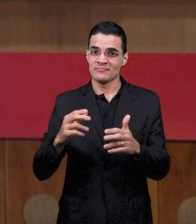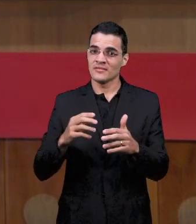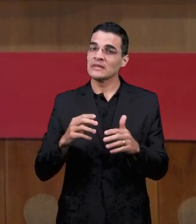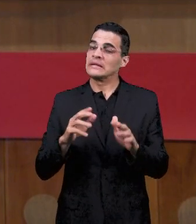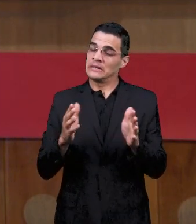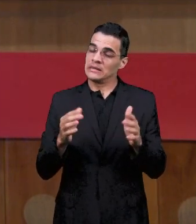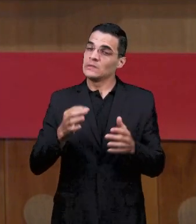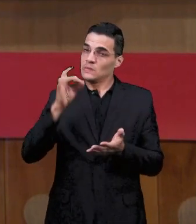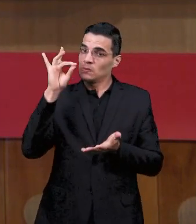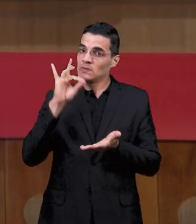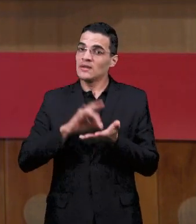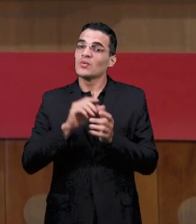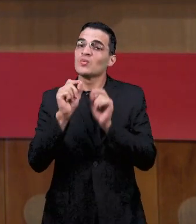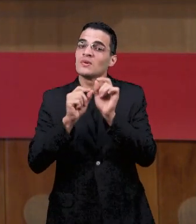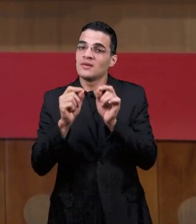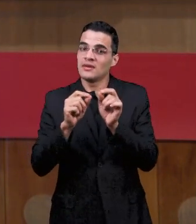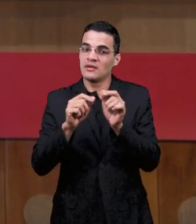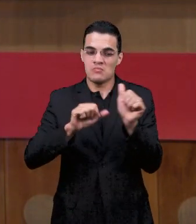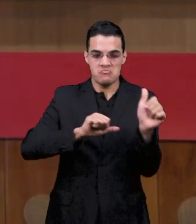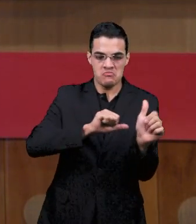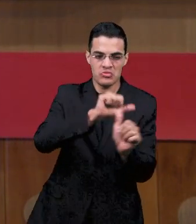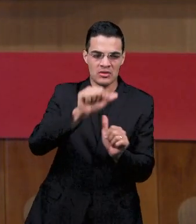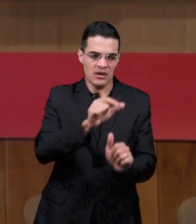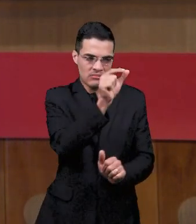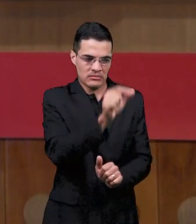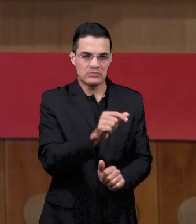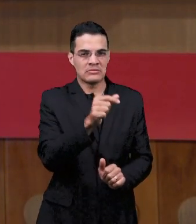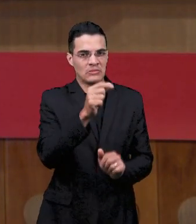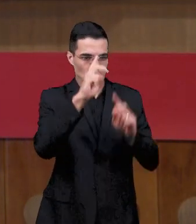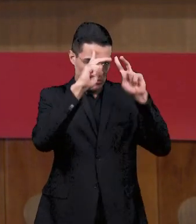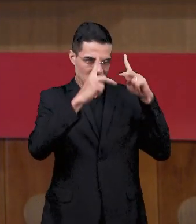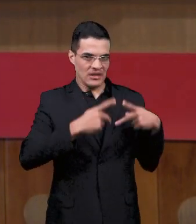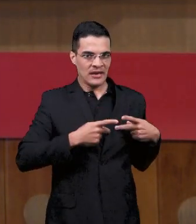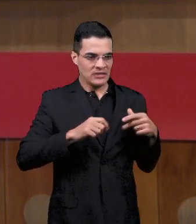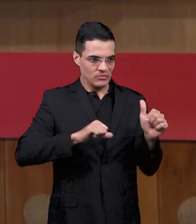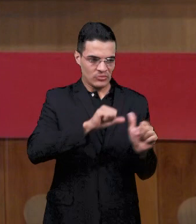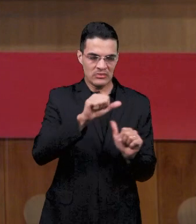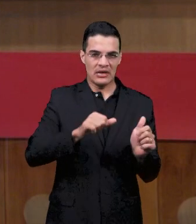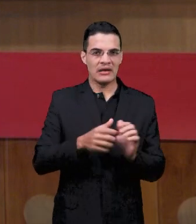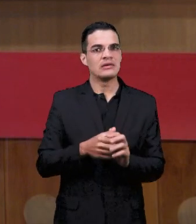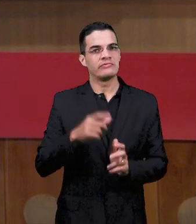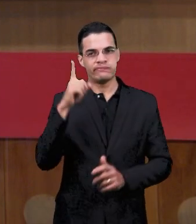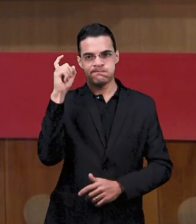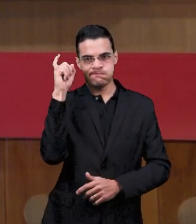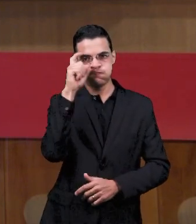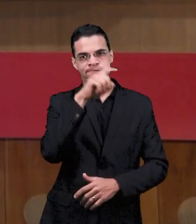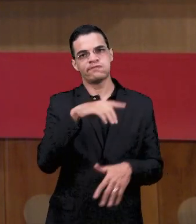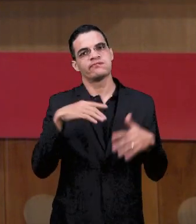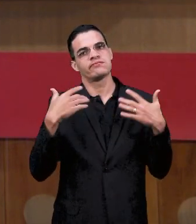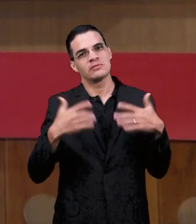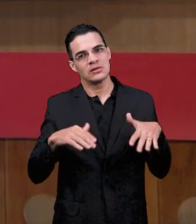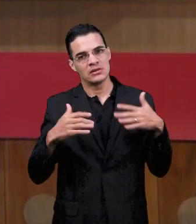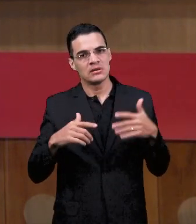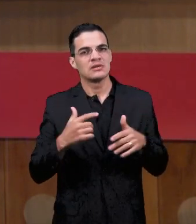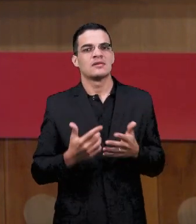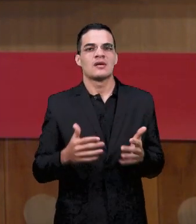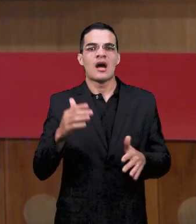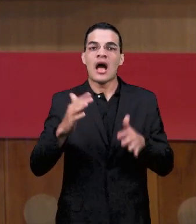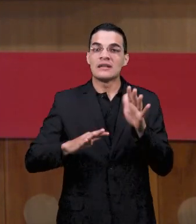difícil. É mais fácil mudar o lugar, o nome do lugar. Mudar a si mesmo é muito